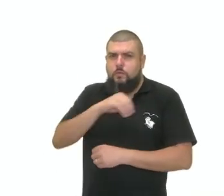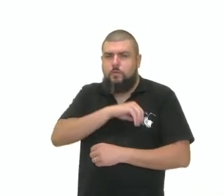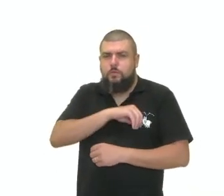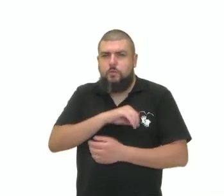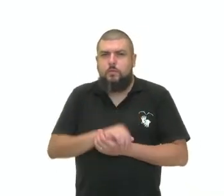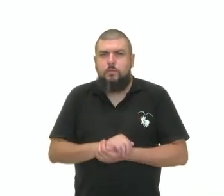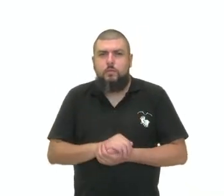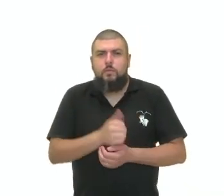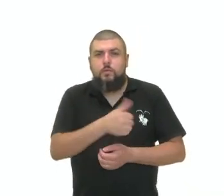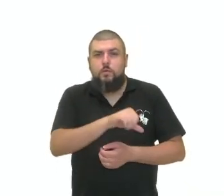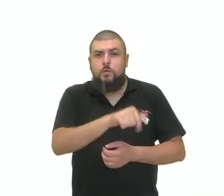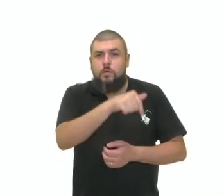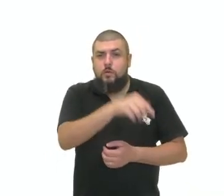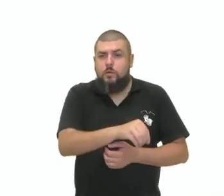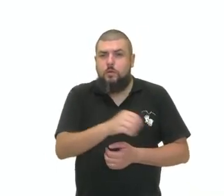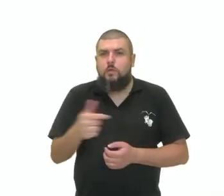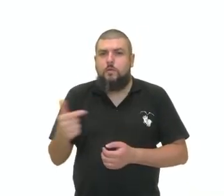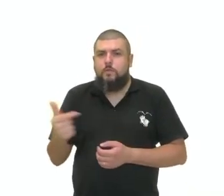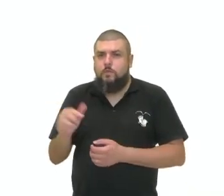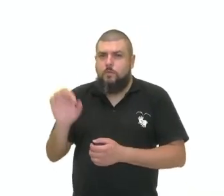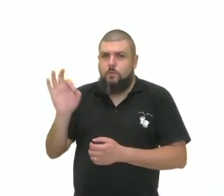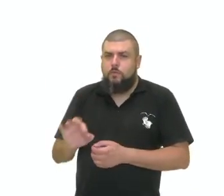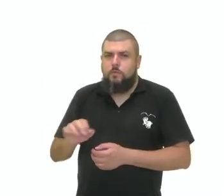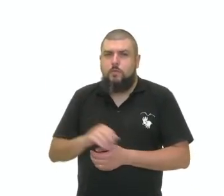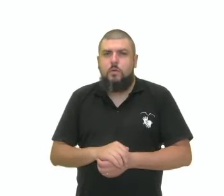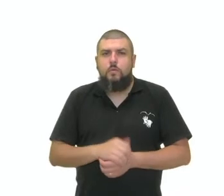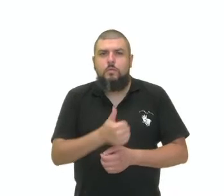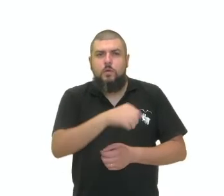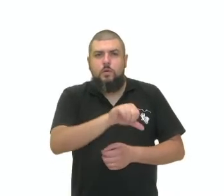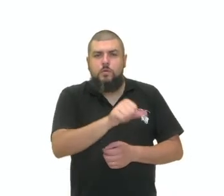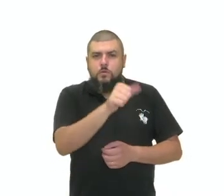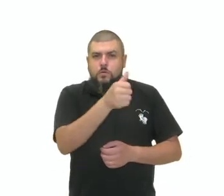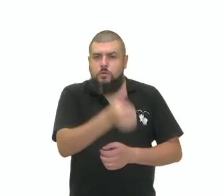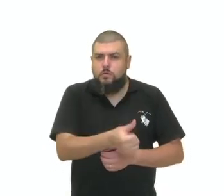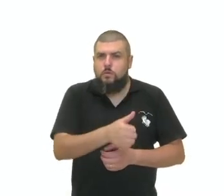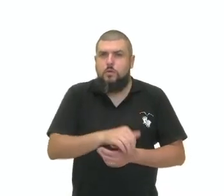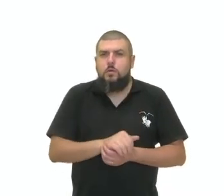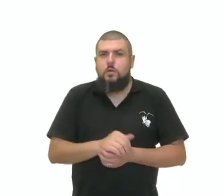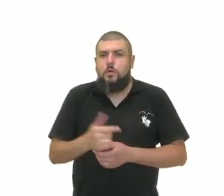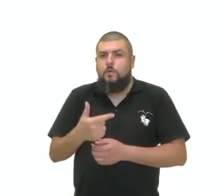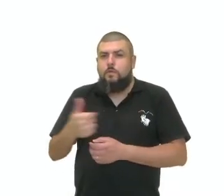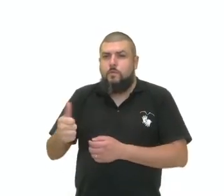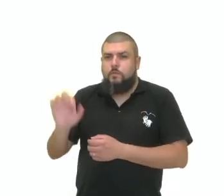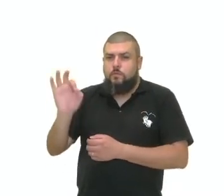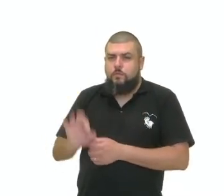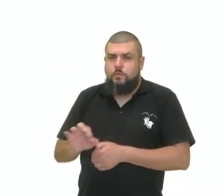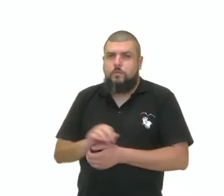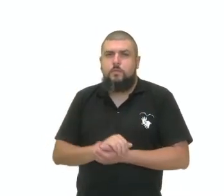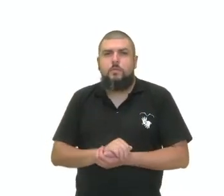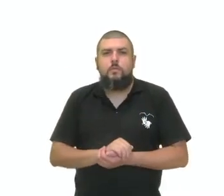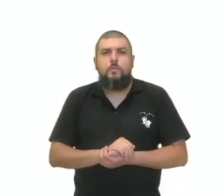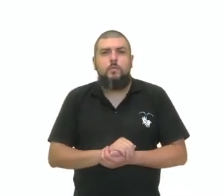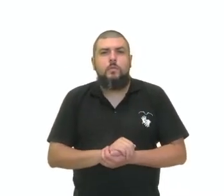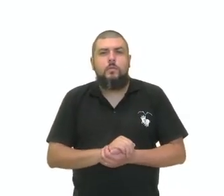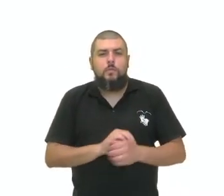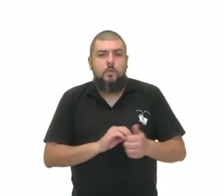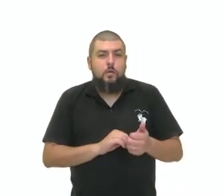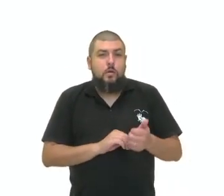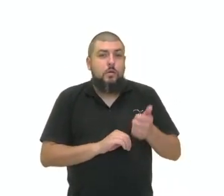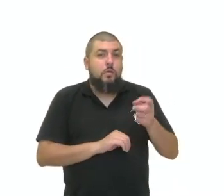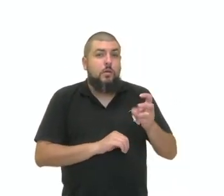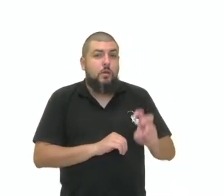1970, 22%. E em 1976, 21% da renda. Já os 15%